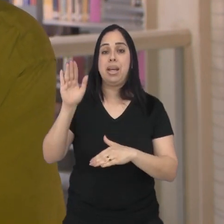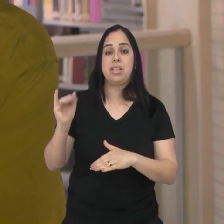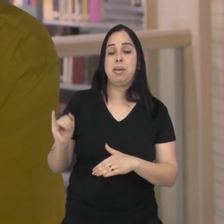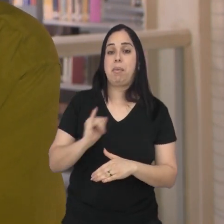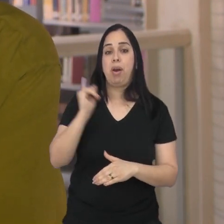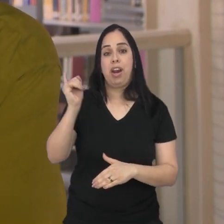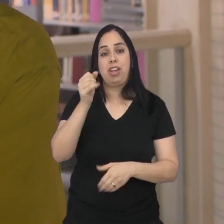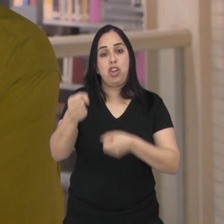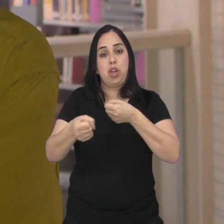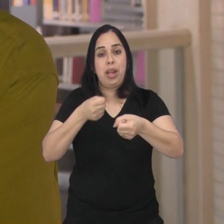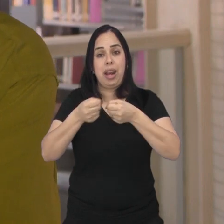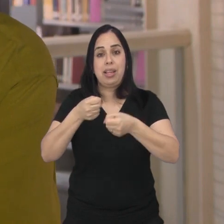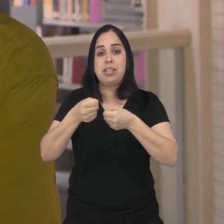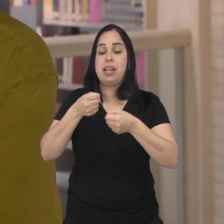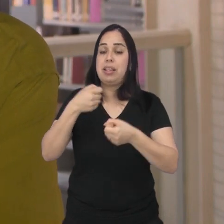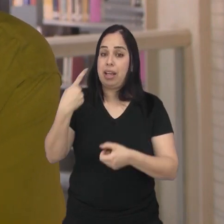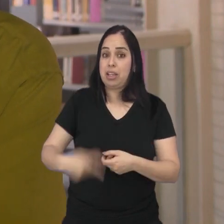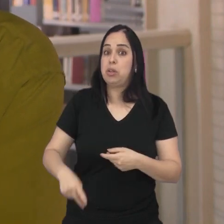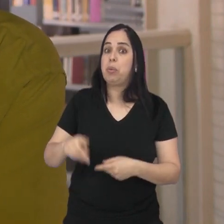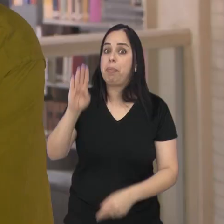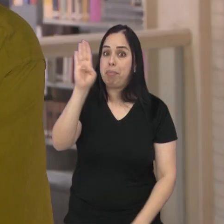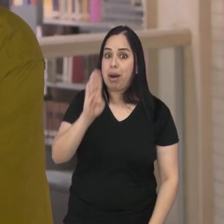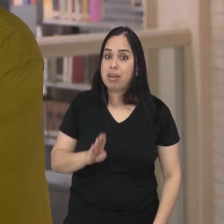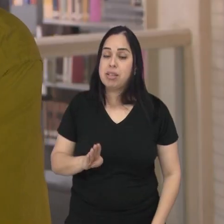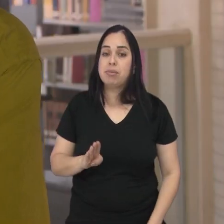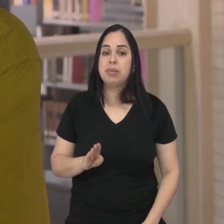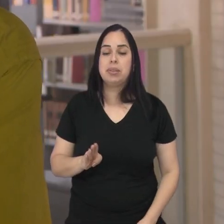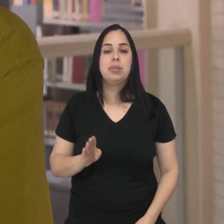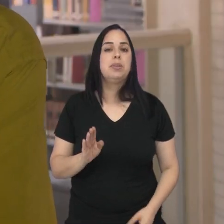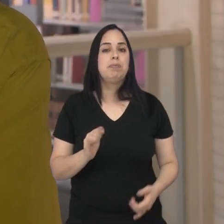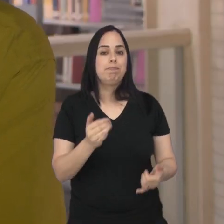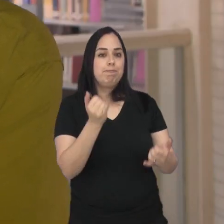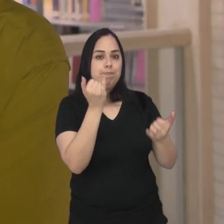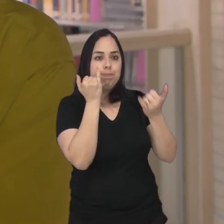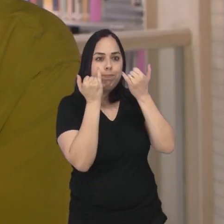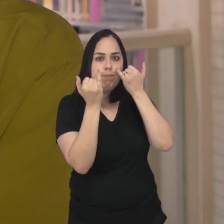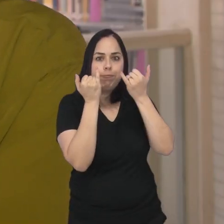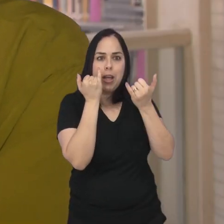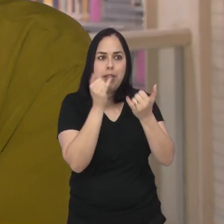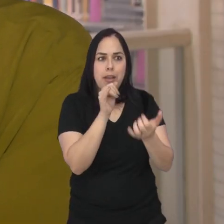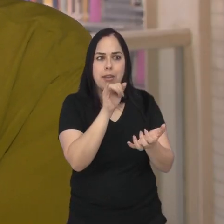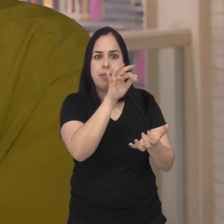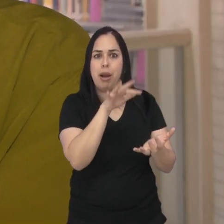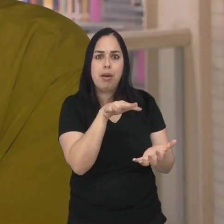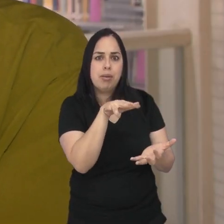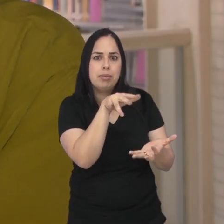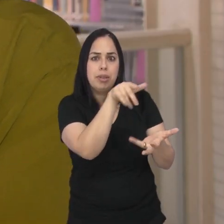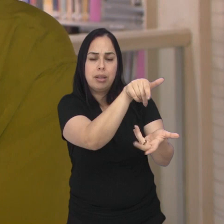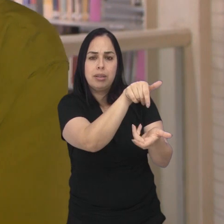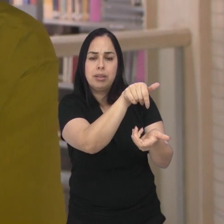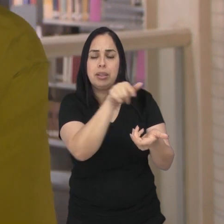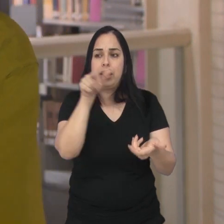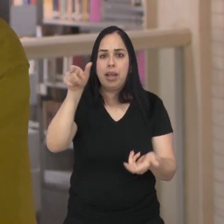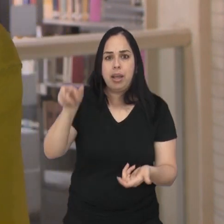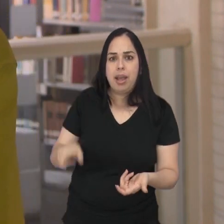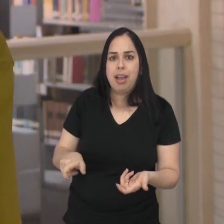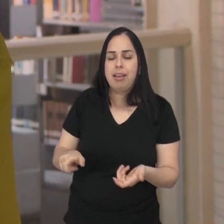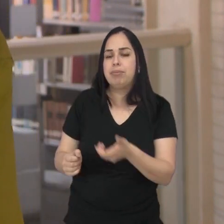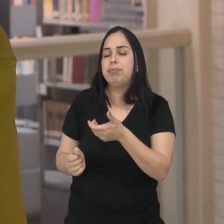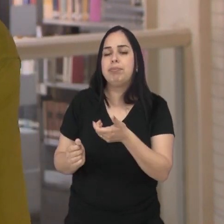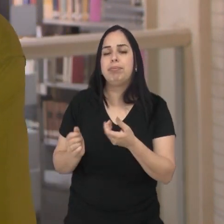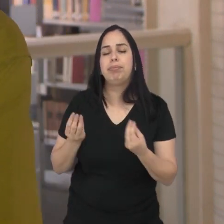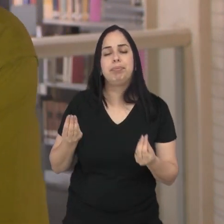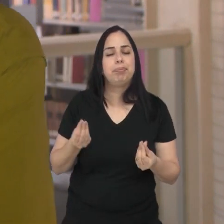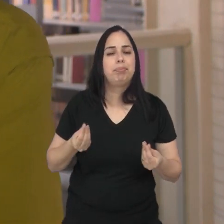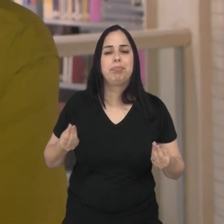importantes jornalistas do Brasil, da história do Brasil. Você tinha muita informação internacional. O